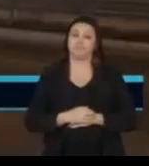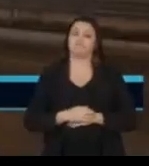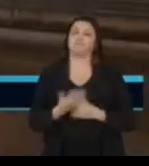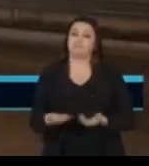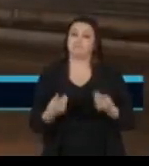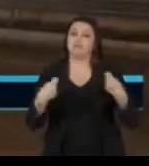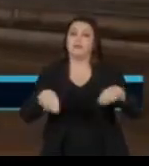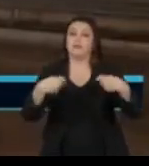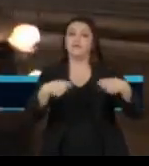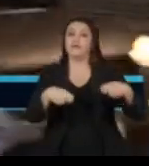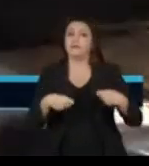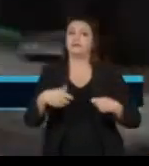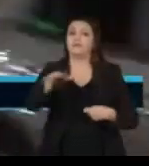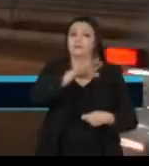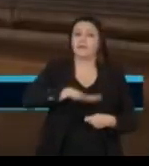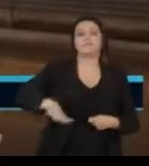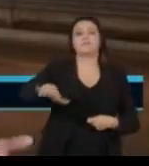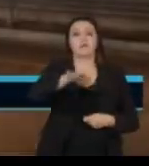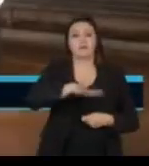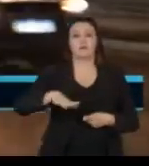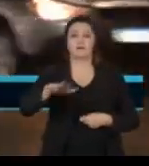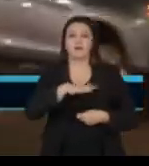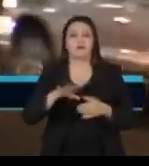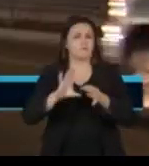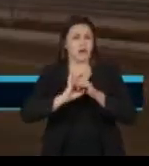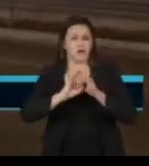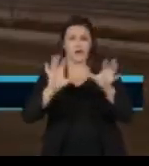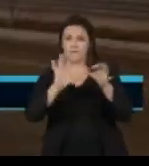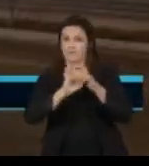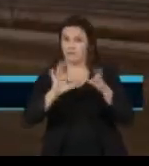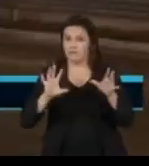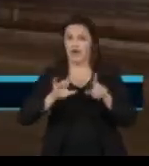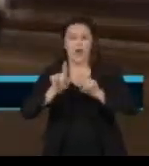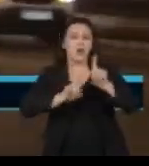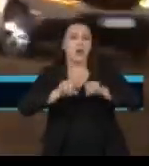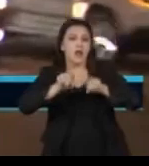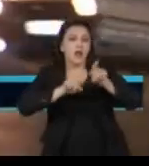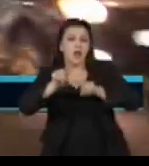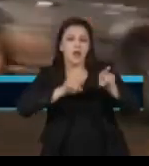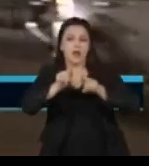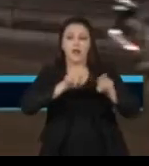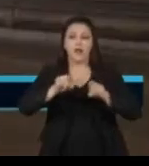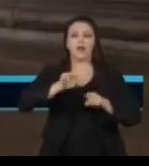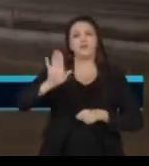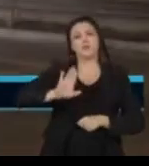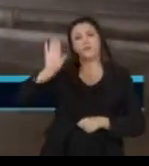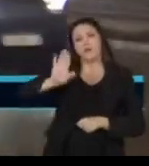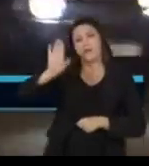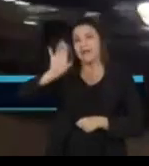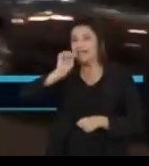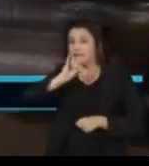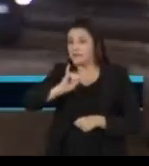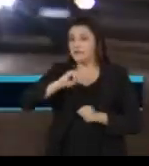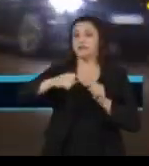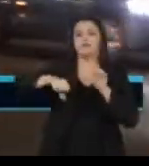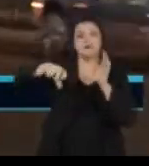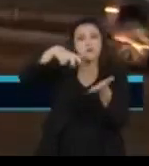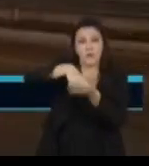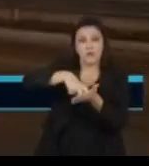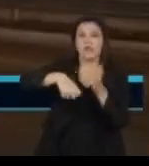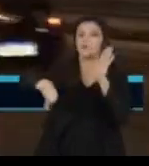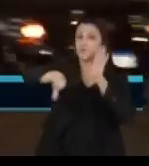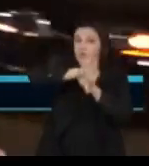limpa impede que parlamentares concorram às eleições caso sejam condenados criminalmente. Já se